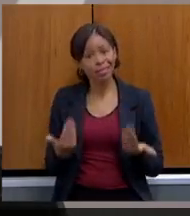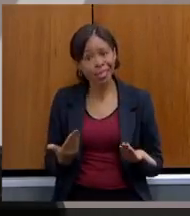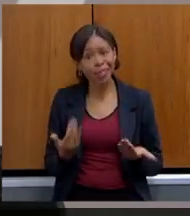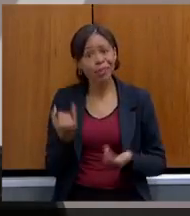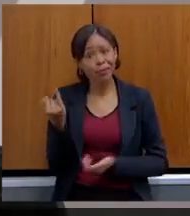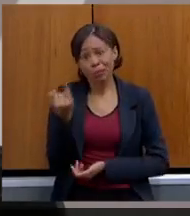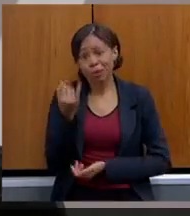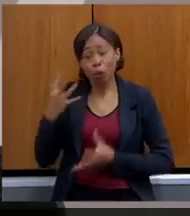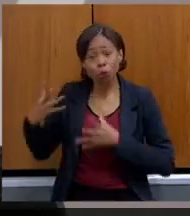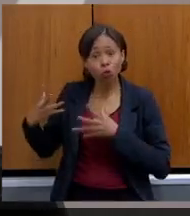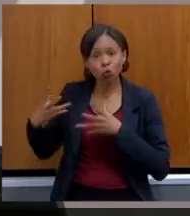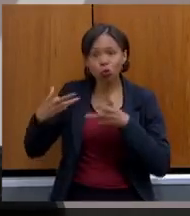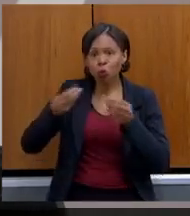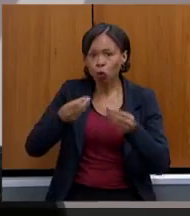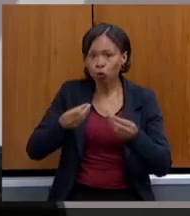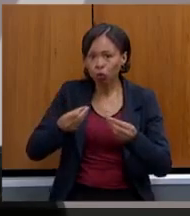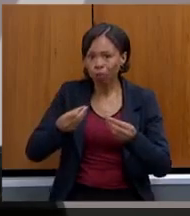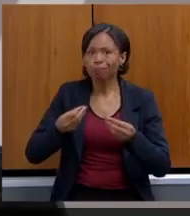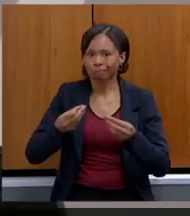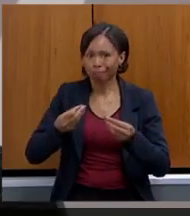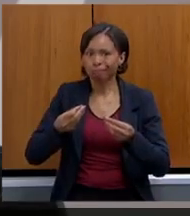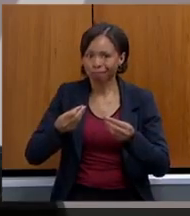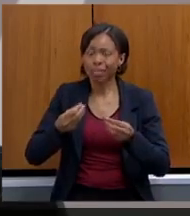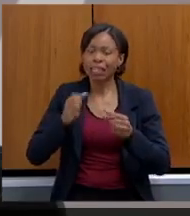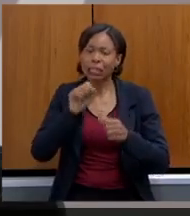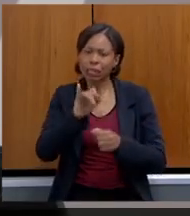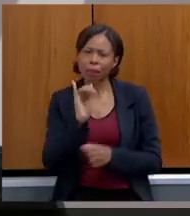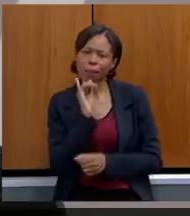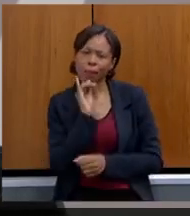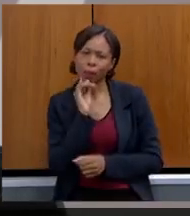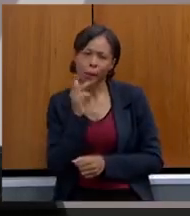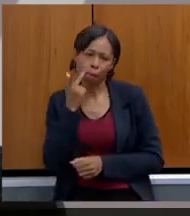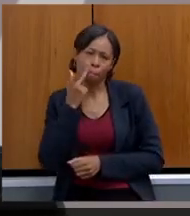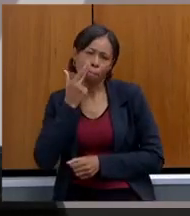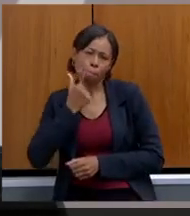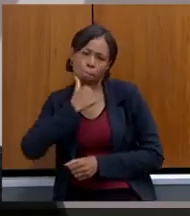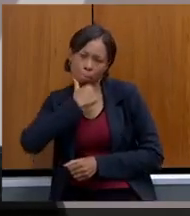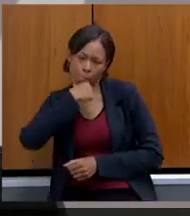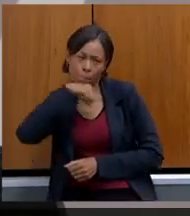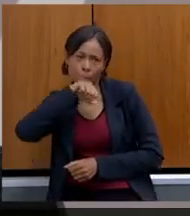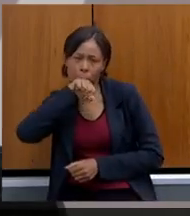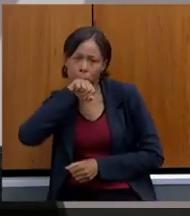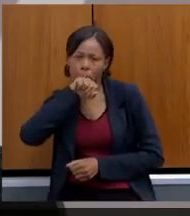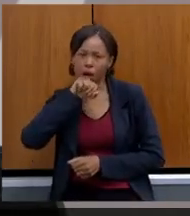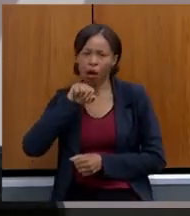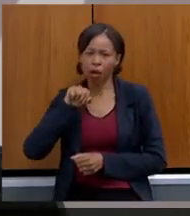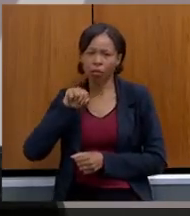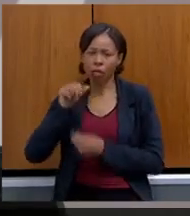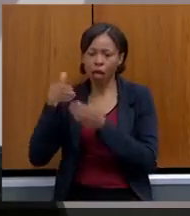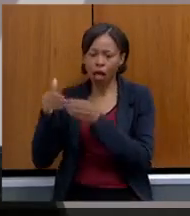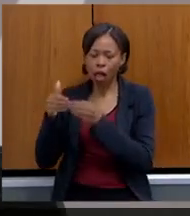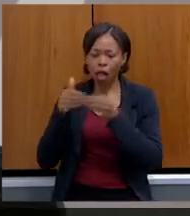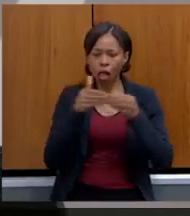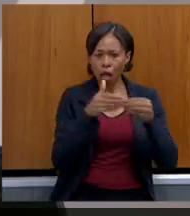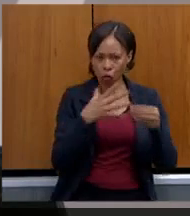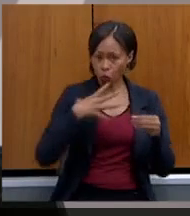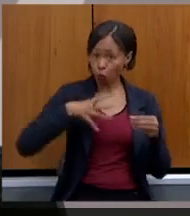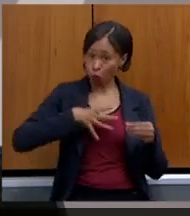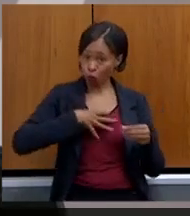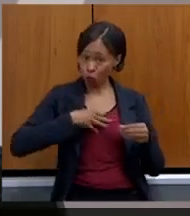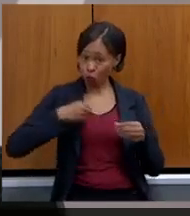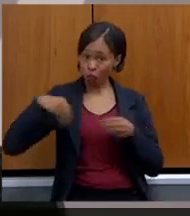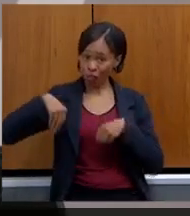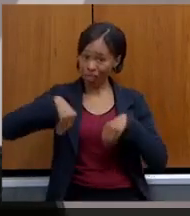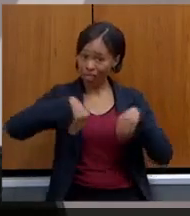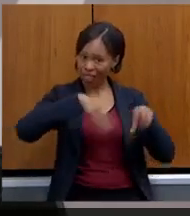para aí vale para tudo só não vale só para mim não se um Pai hoje eu vou dar exemplo de mim de uma mãe consegue levar um filho para ir no